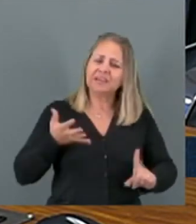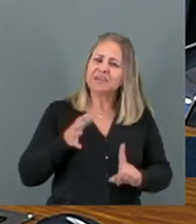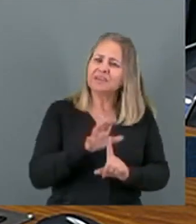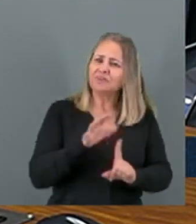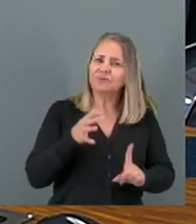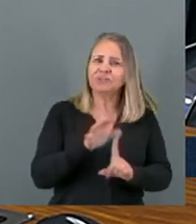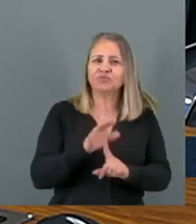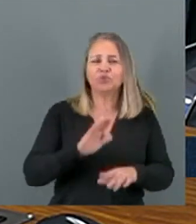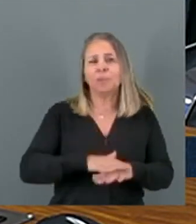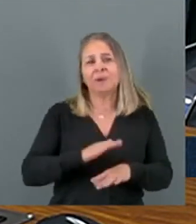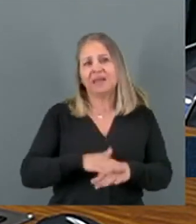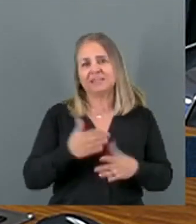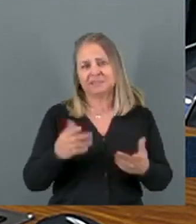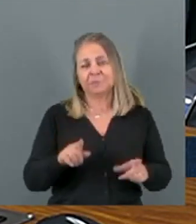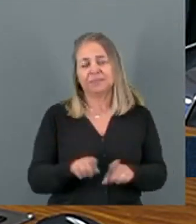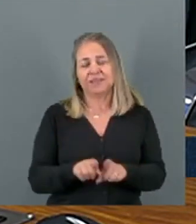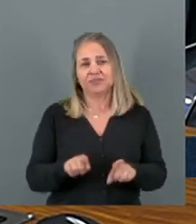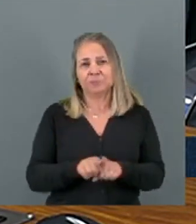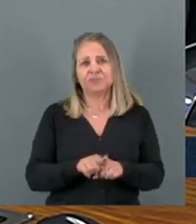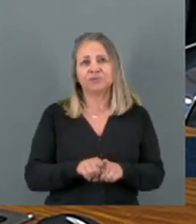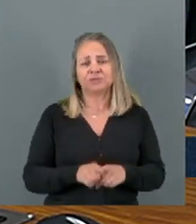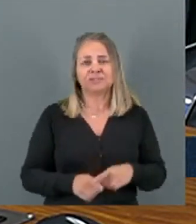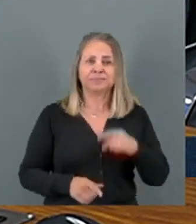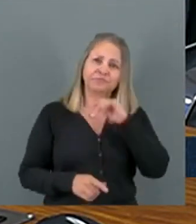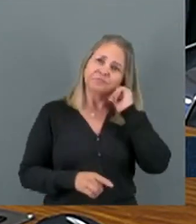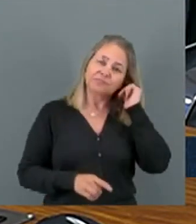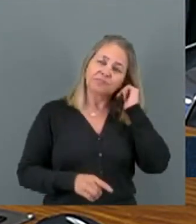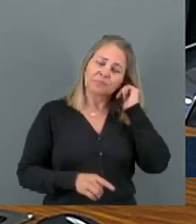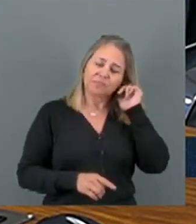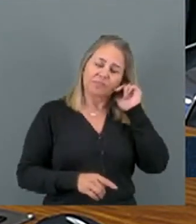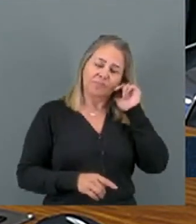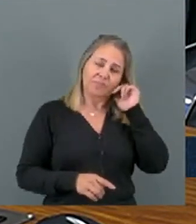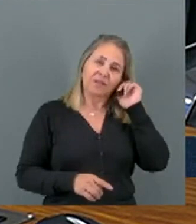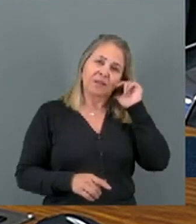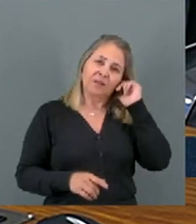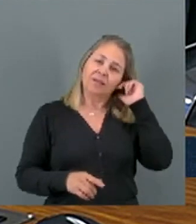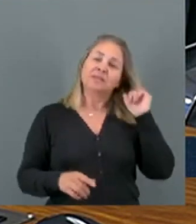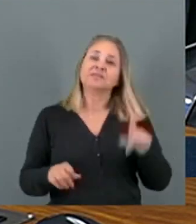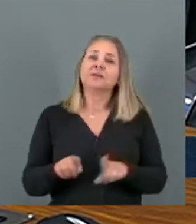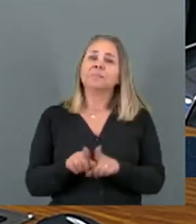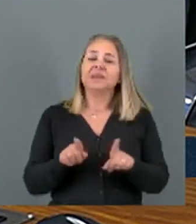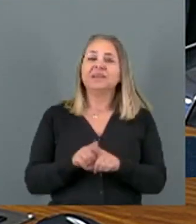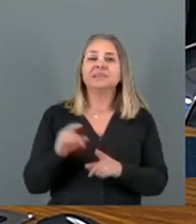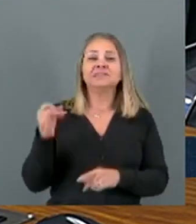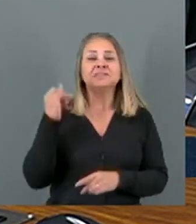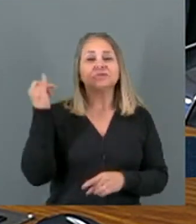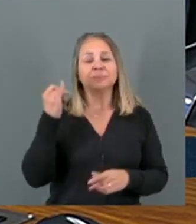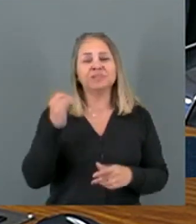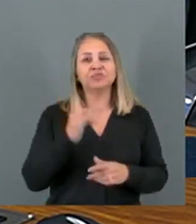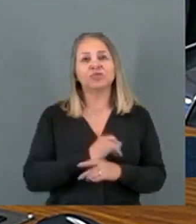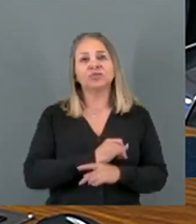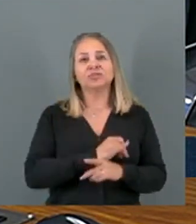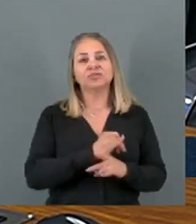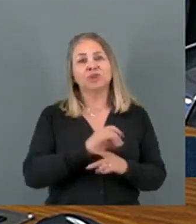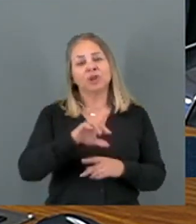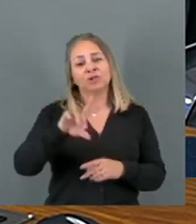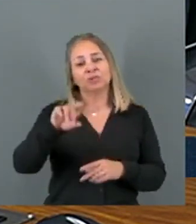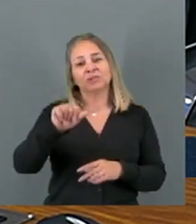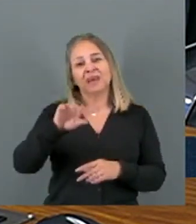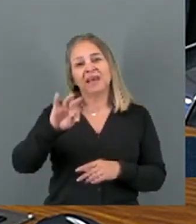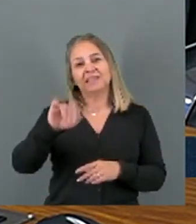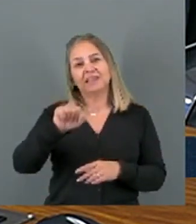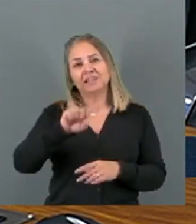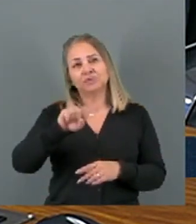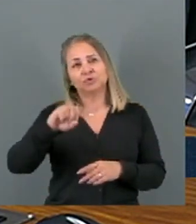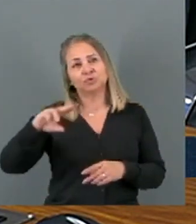de suicídio no Brasil, também usando os dados públicos do DataSUS. E o que é interessante mostrar aqui? Então, o que esse gráfico